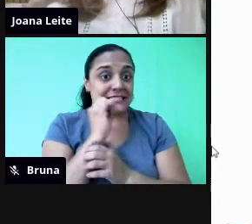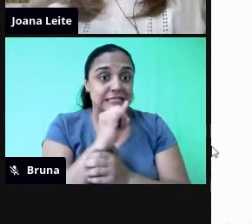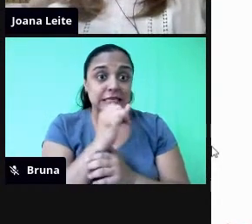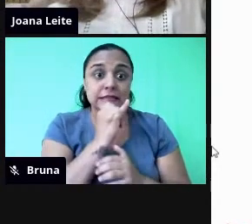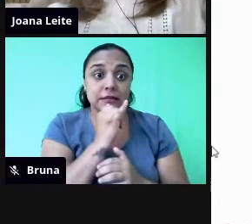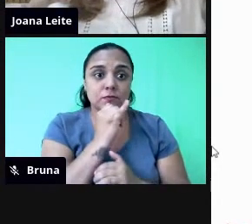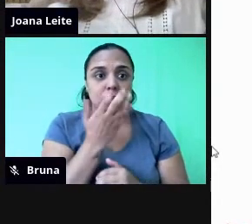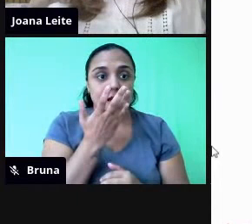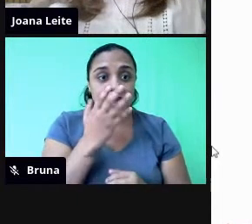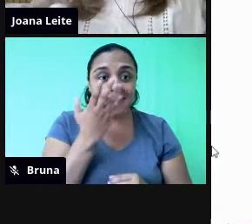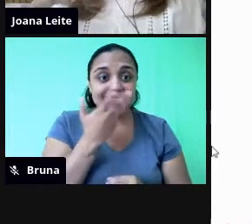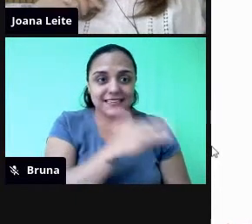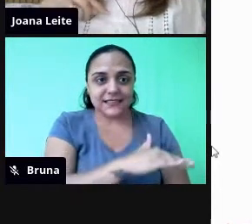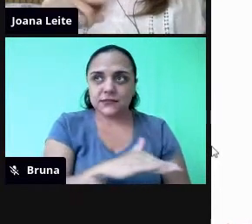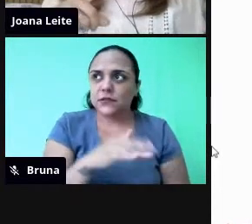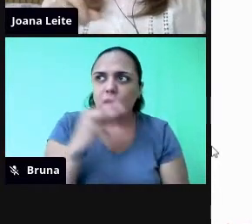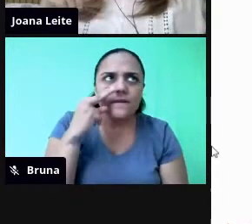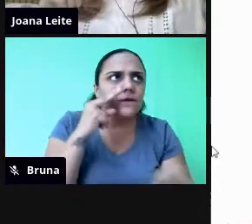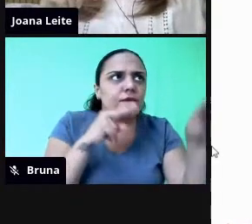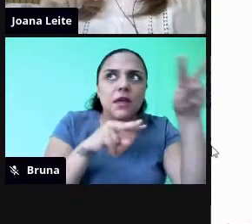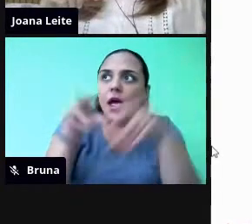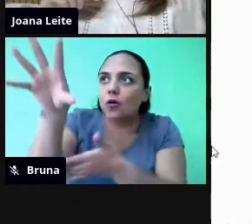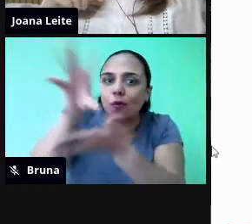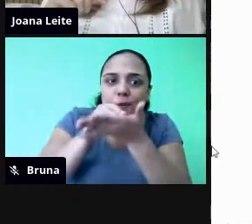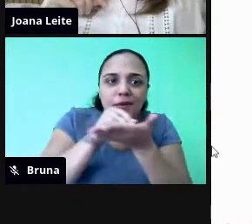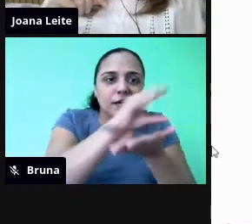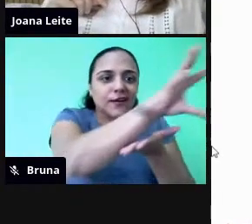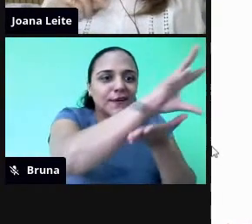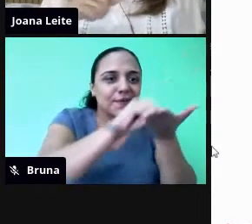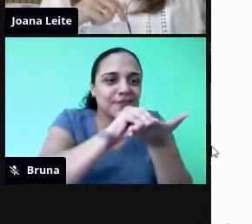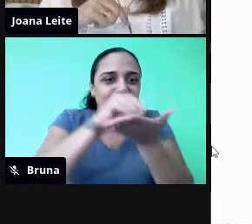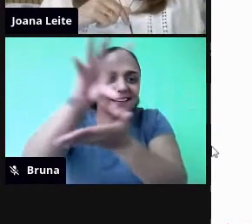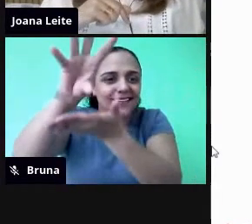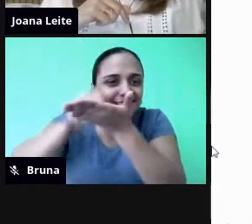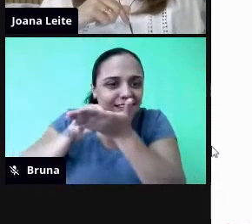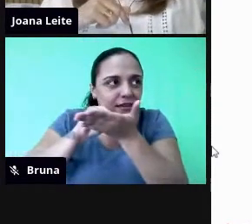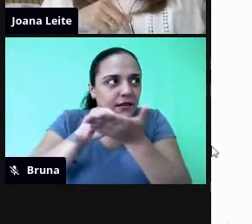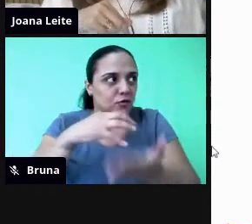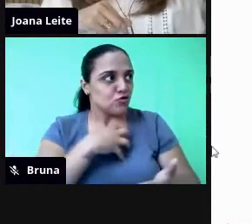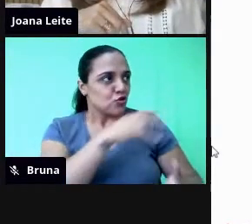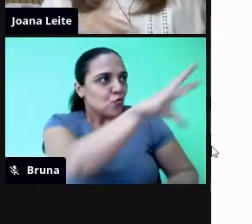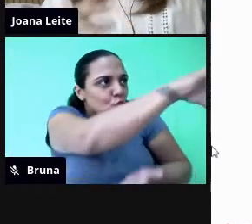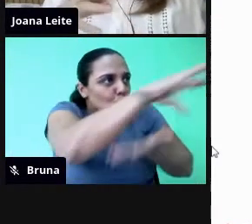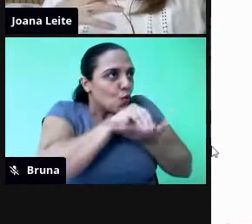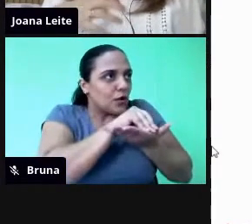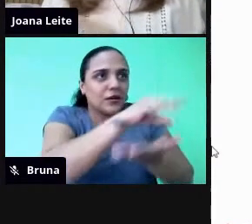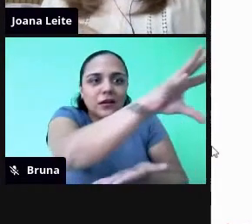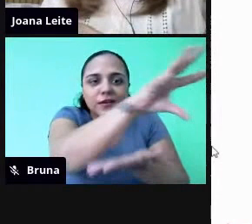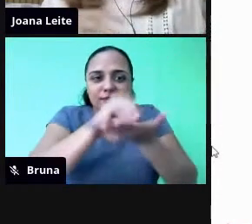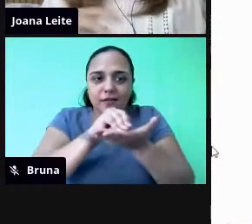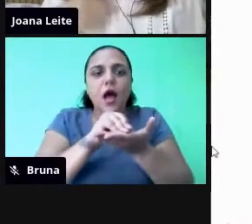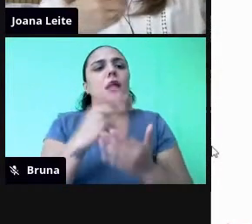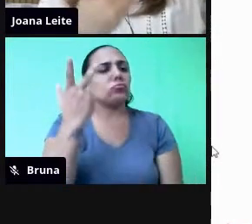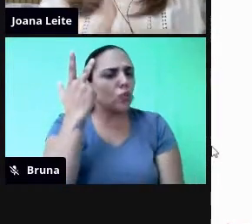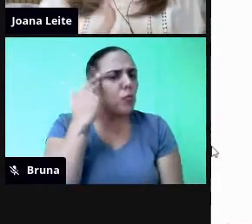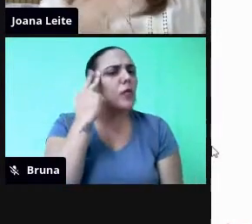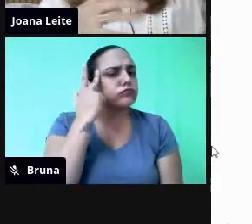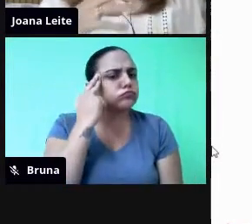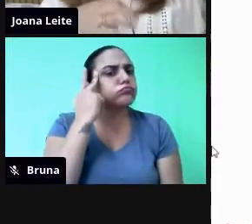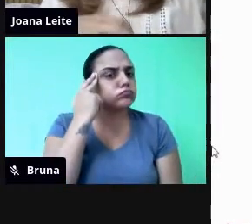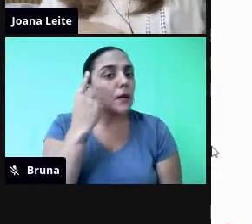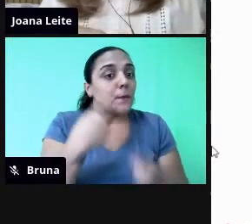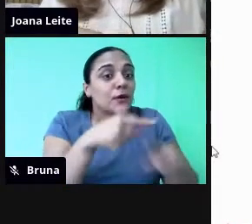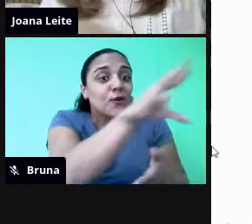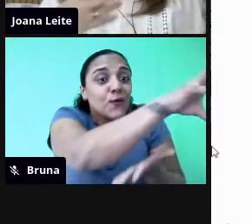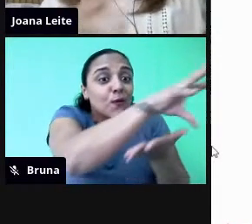comportamento das pessoas naquele lugar, né? E aí, quando percebe como que as pessoas fazem, a gente faz igual. Então, significa que eu estou